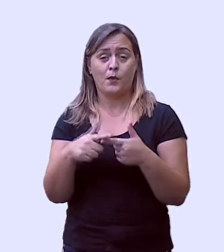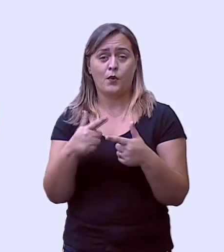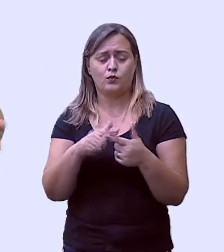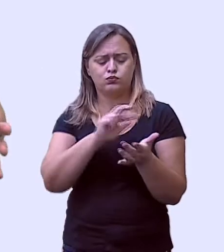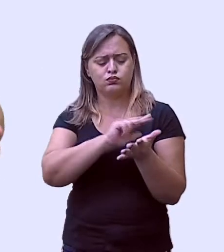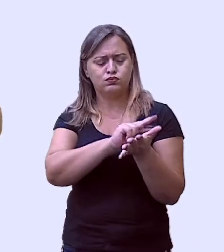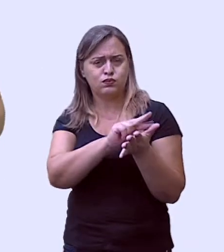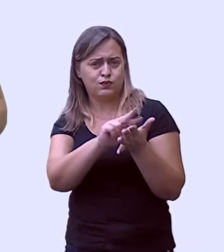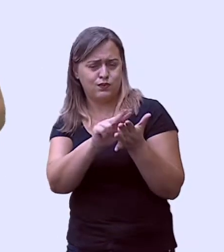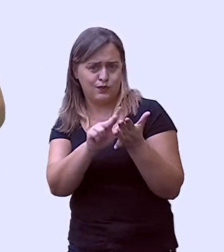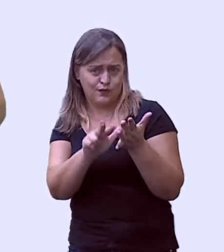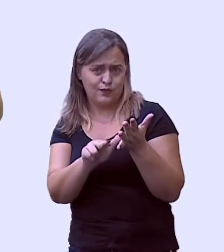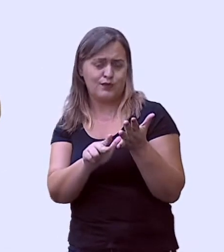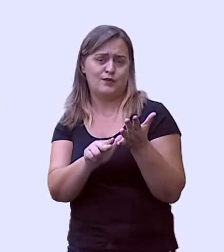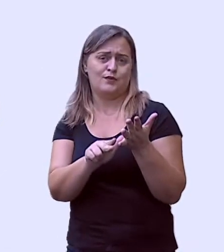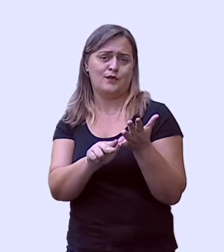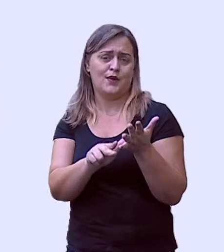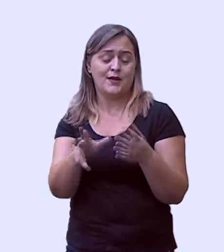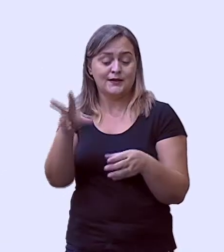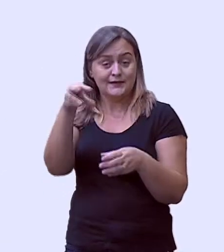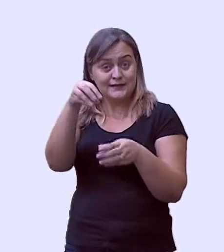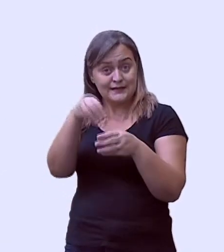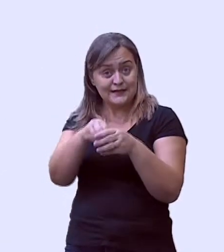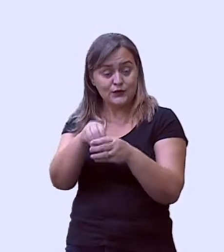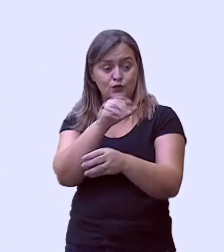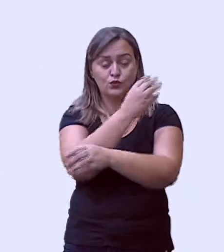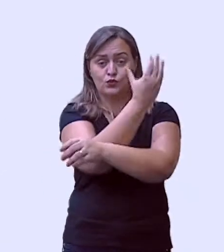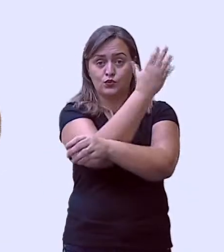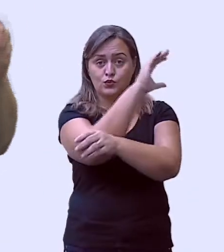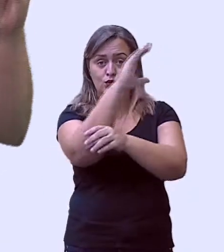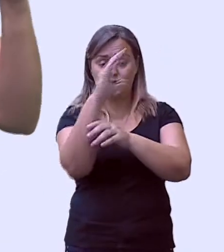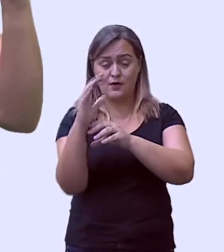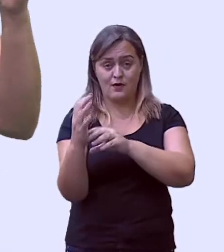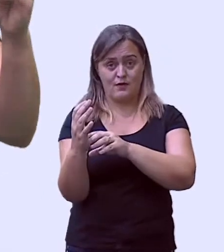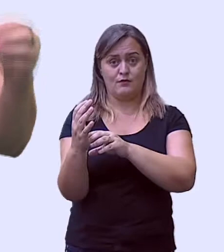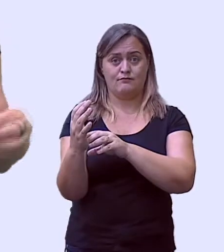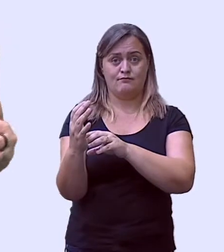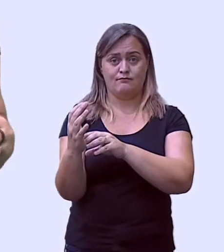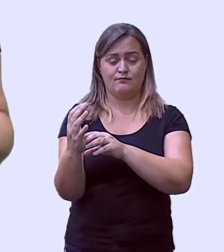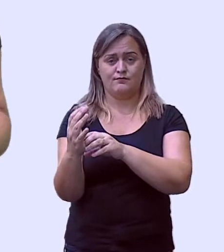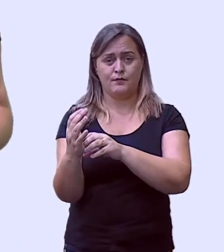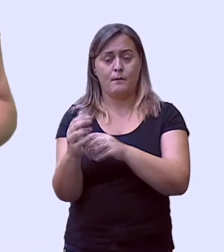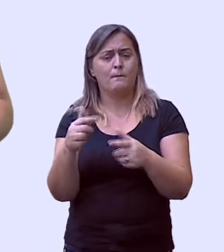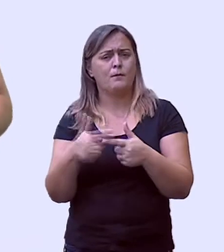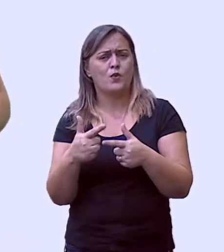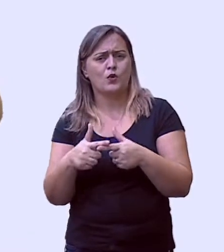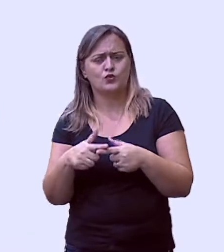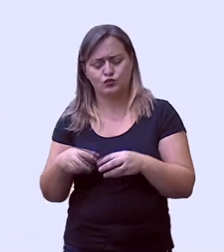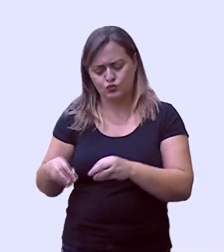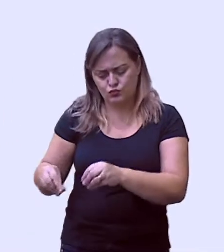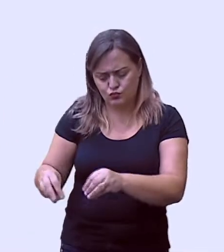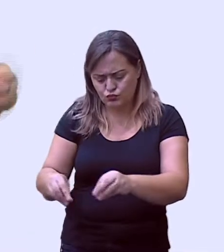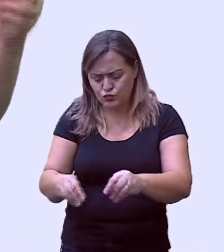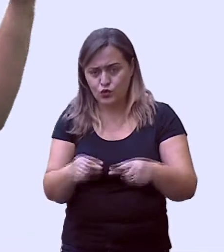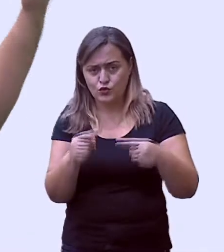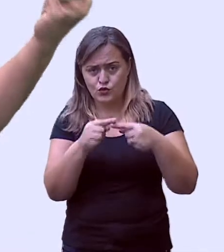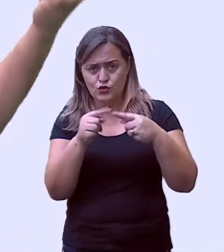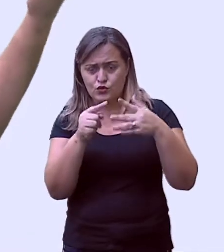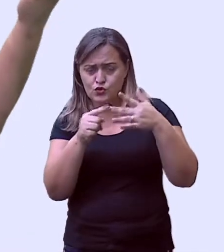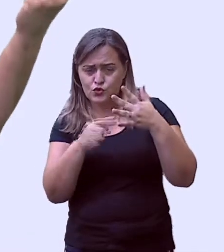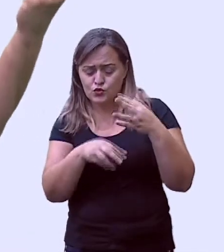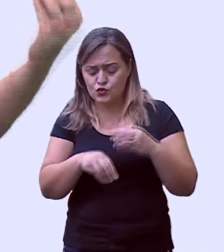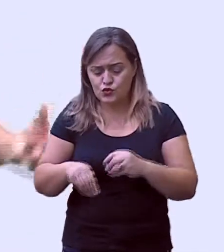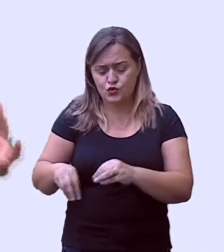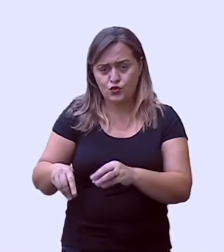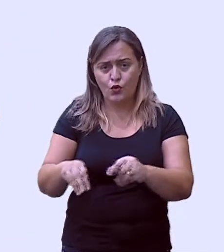de fisionomias estão relacionados com os tipos de solo, tipo de clima e tipos